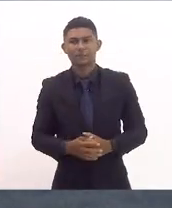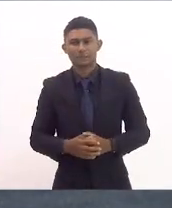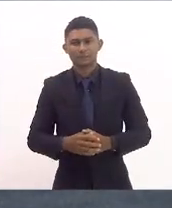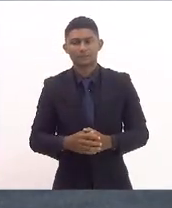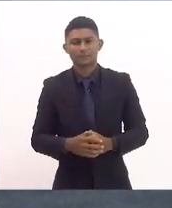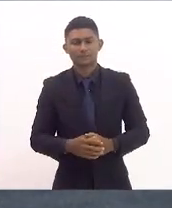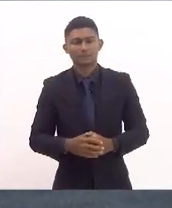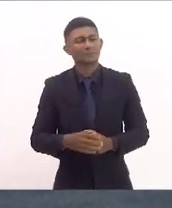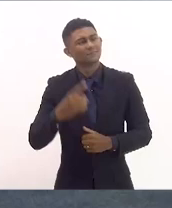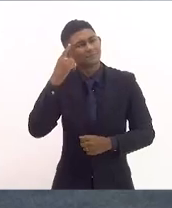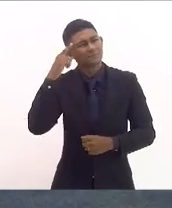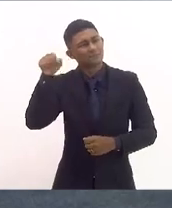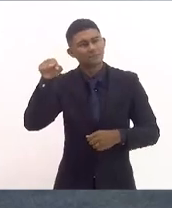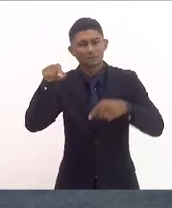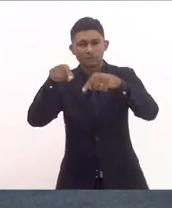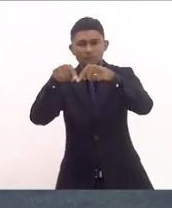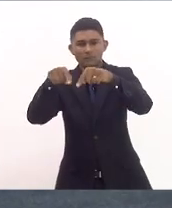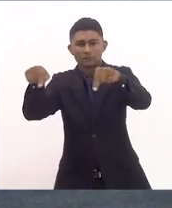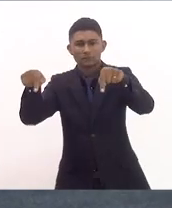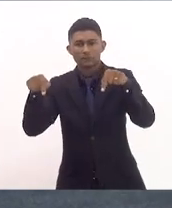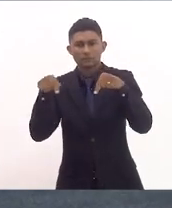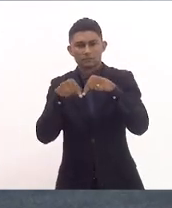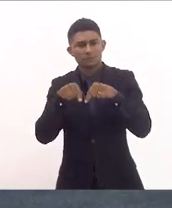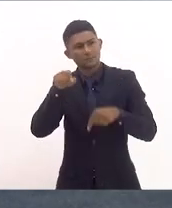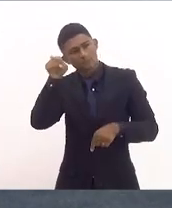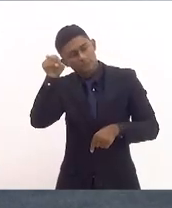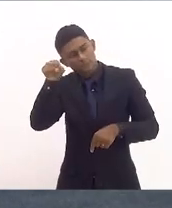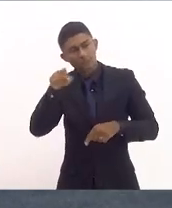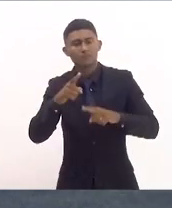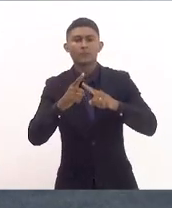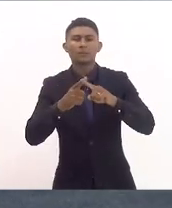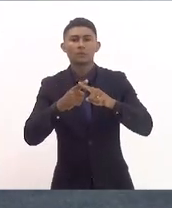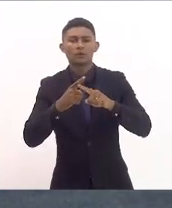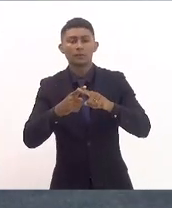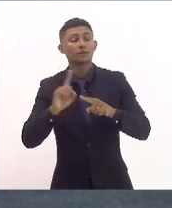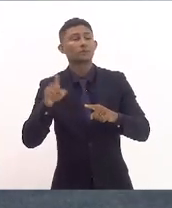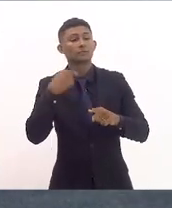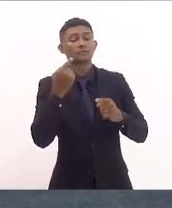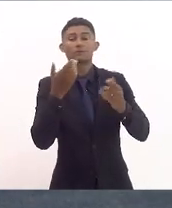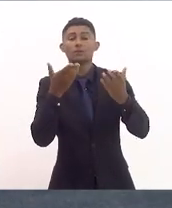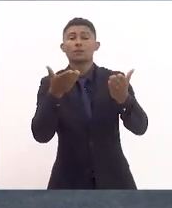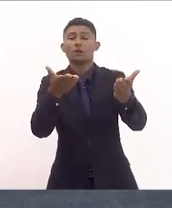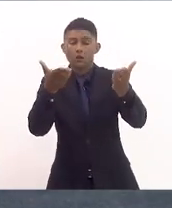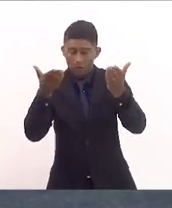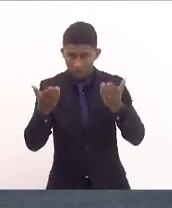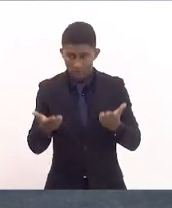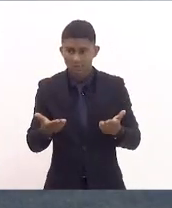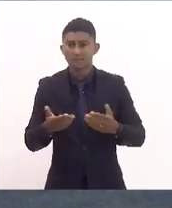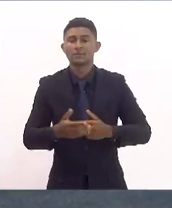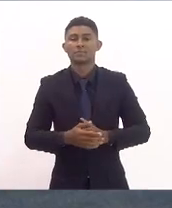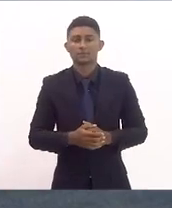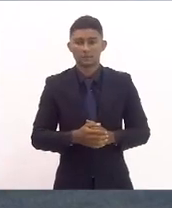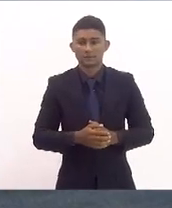aqui aquelas a linha ali porque nós estamos fazendo um convite ou